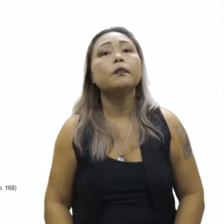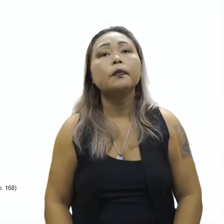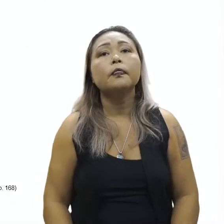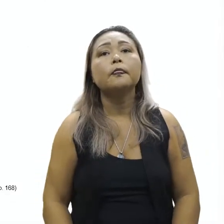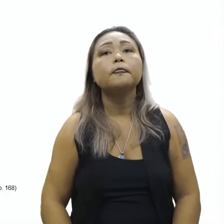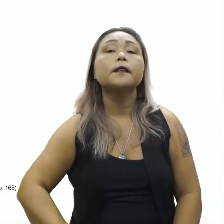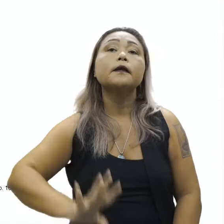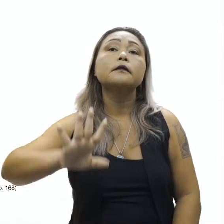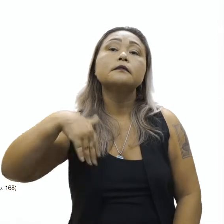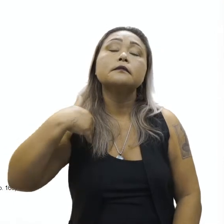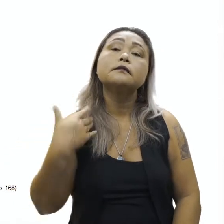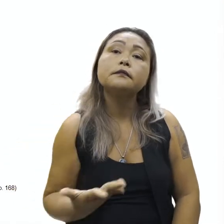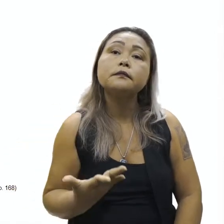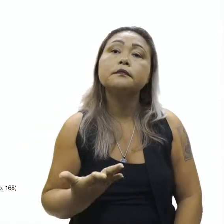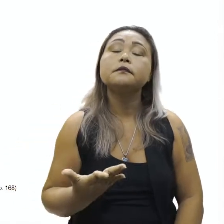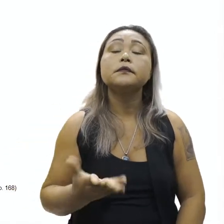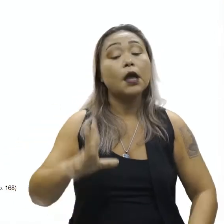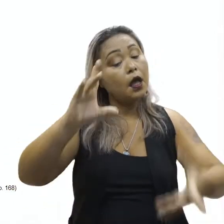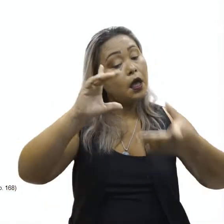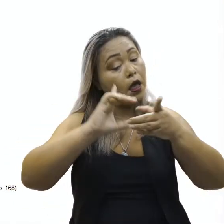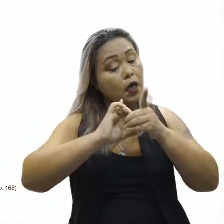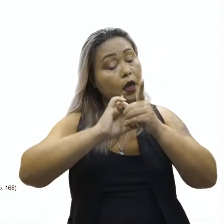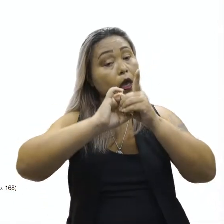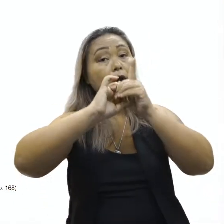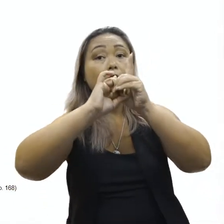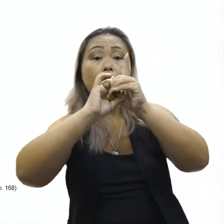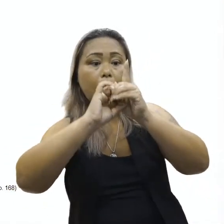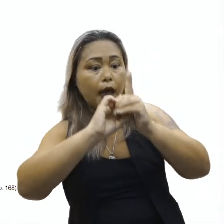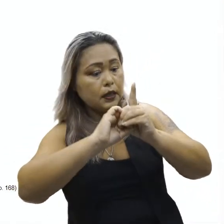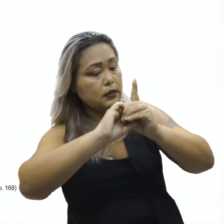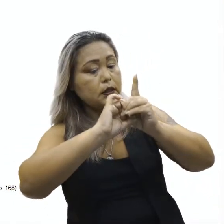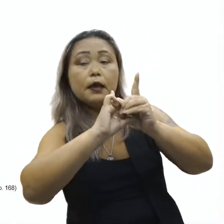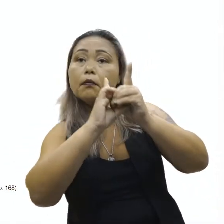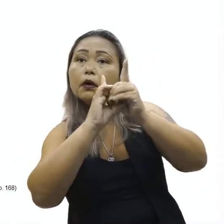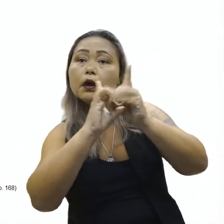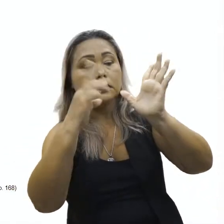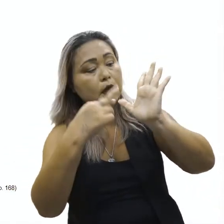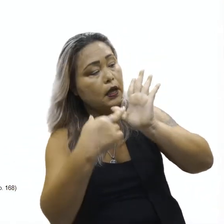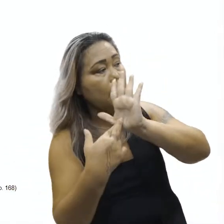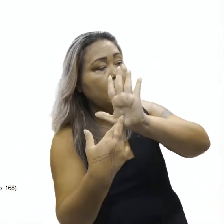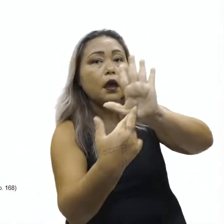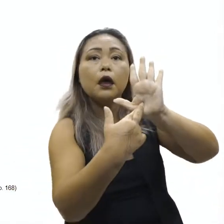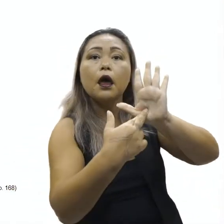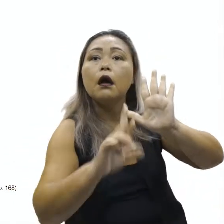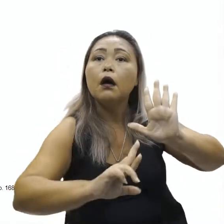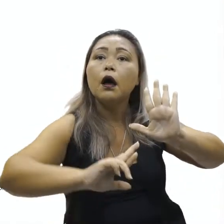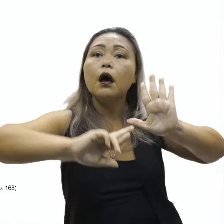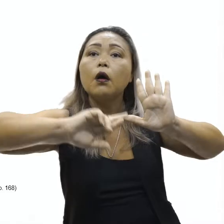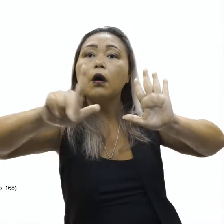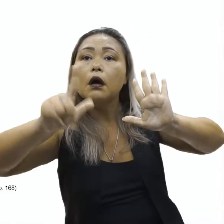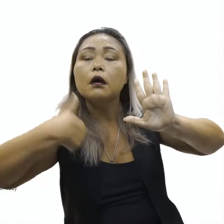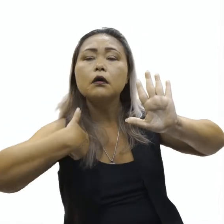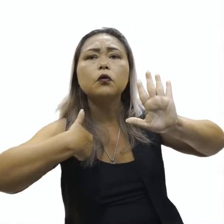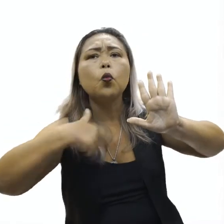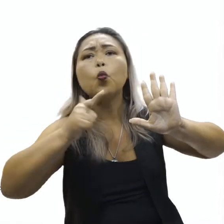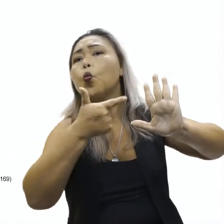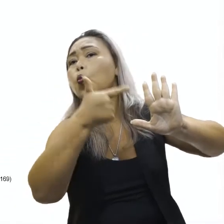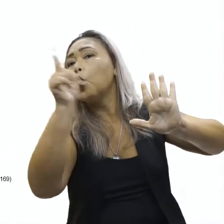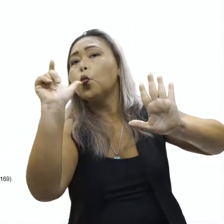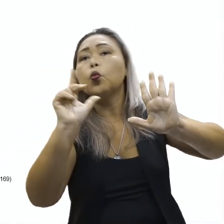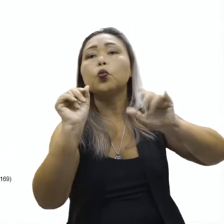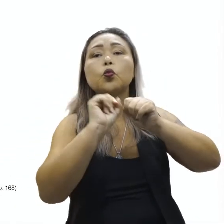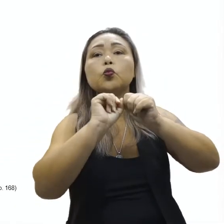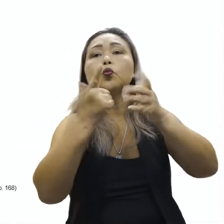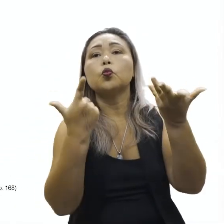Bom, já a democracia representativa, ela tem uma outra conotação, tem uma outra interpretação de mundo, né?